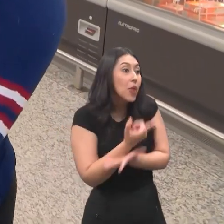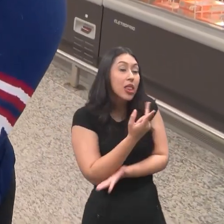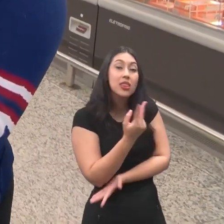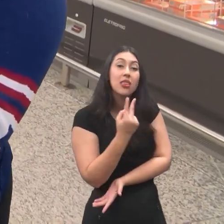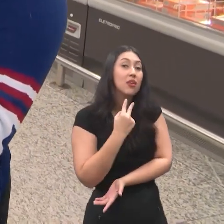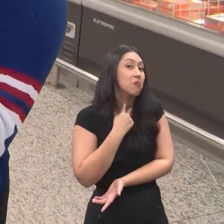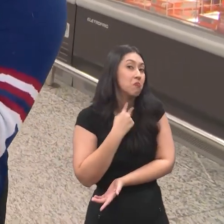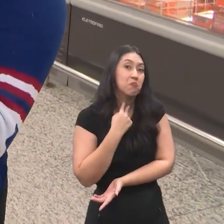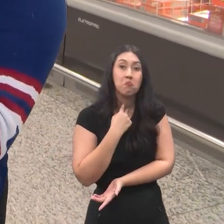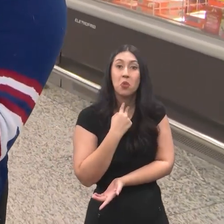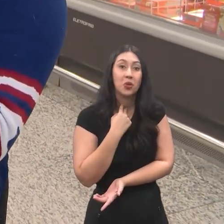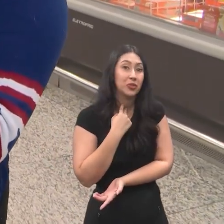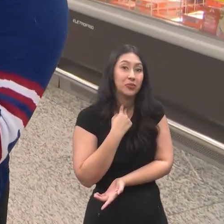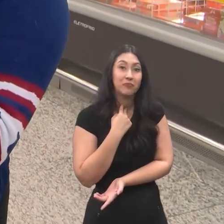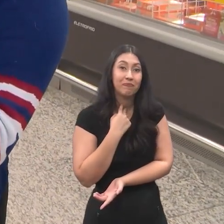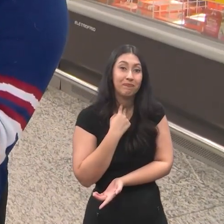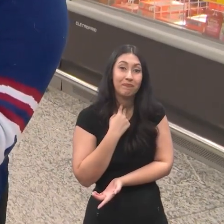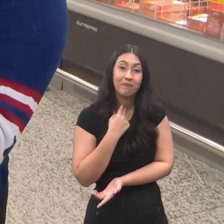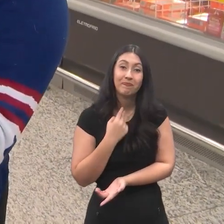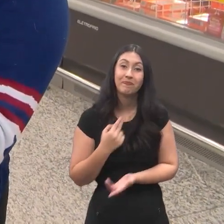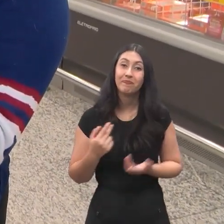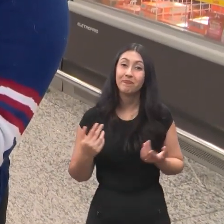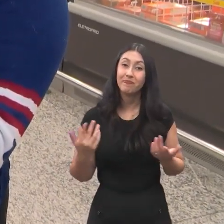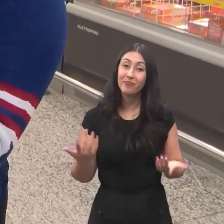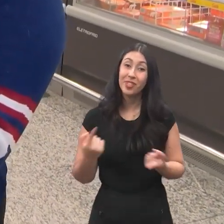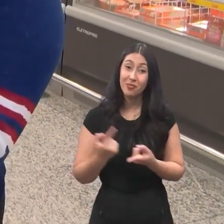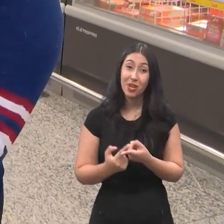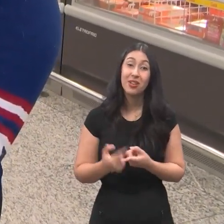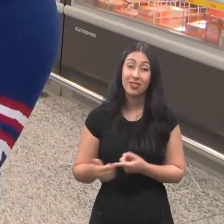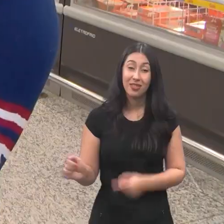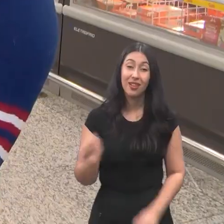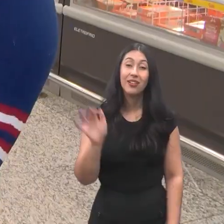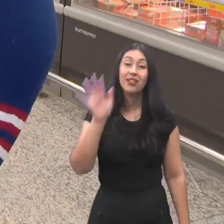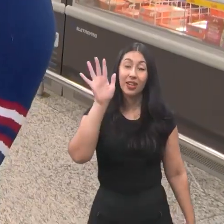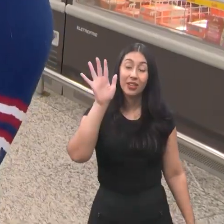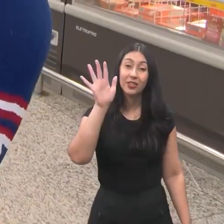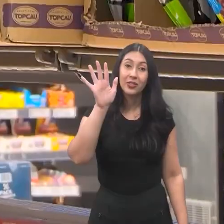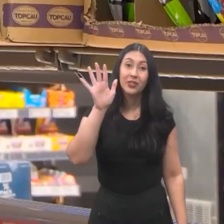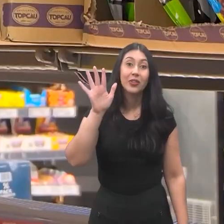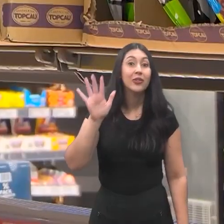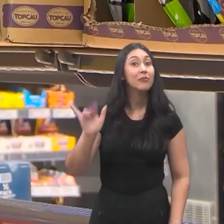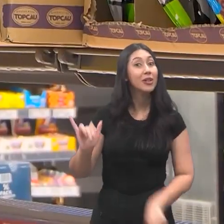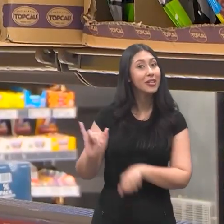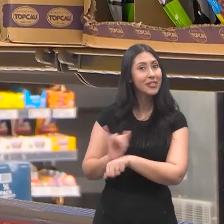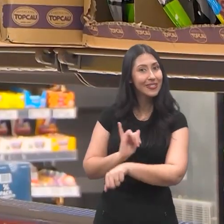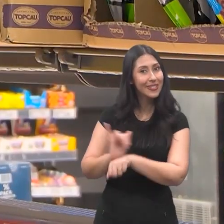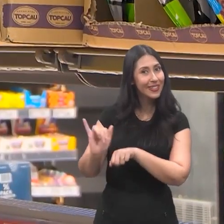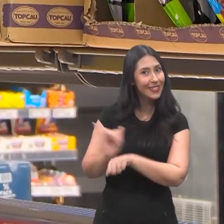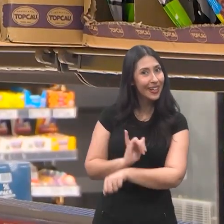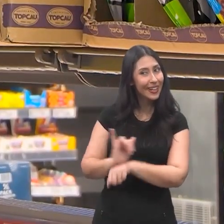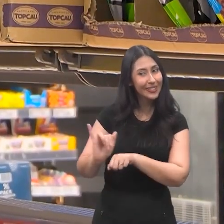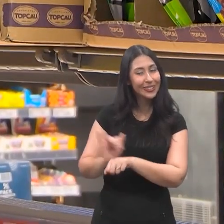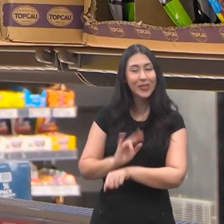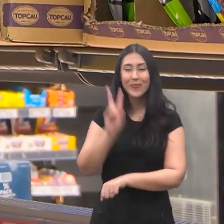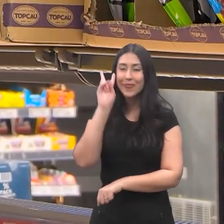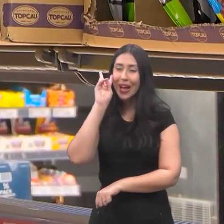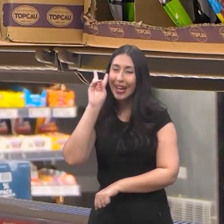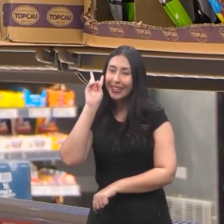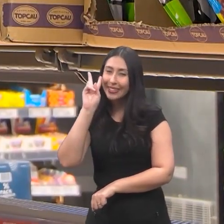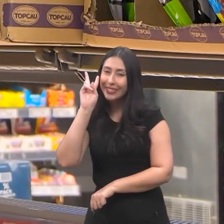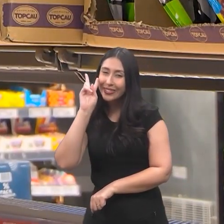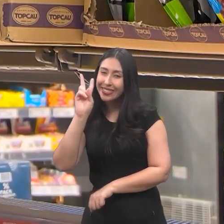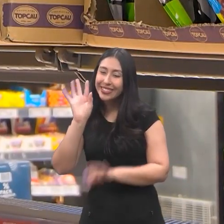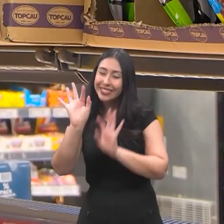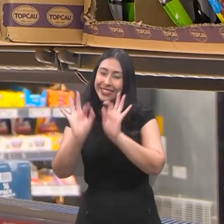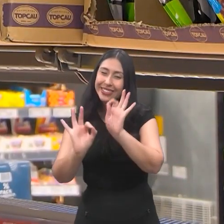poder levar o tradicional ovo de Páscoa para casa por conta dos preços, uma saída para não deixar esse momento